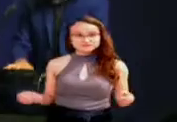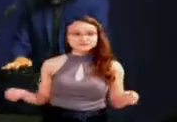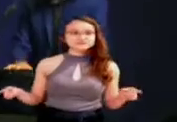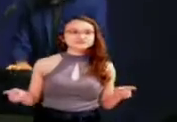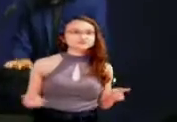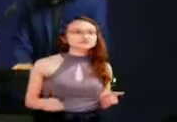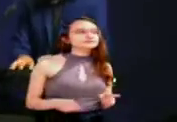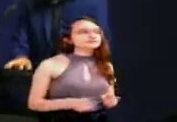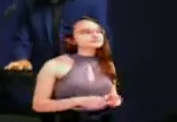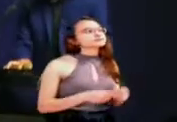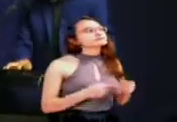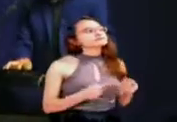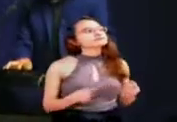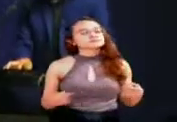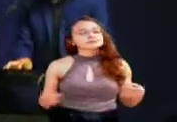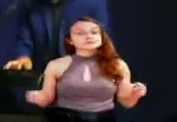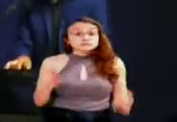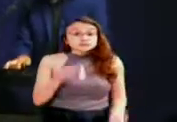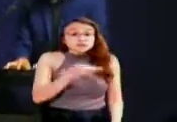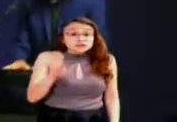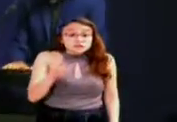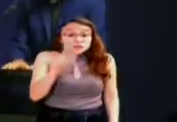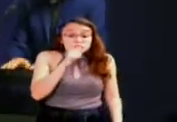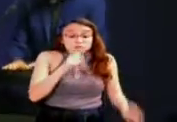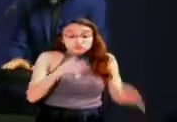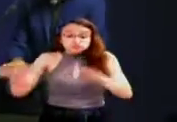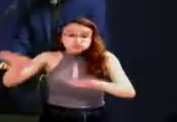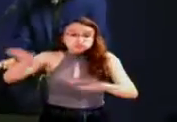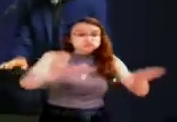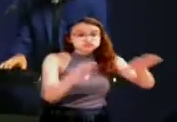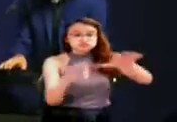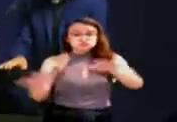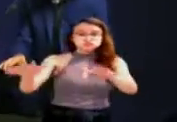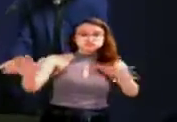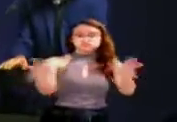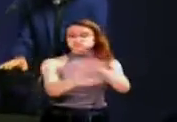poder. Cante comigo assim, ó. Oh, mestre, o mar se